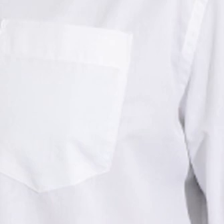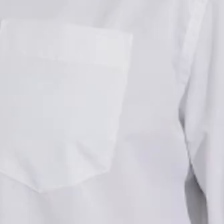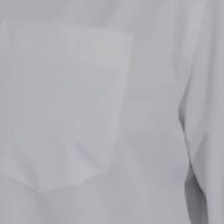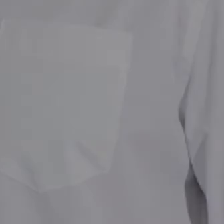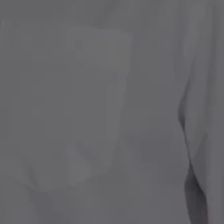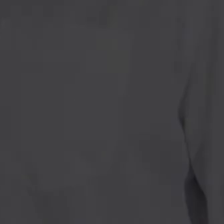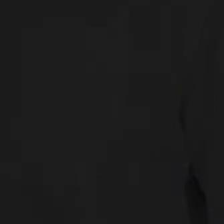Tchau. Tchau. Tchau.